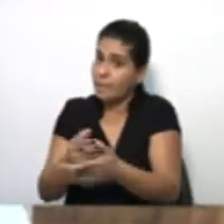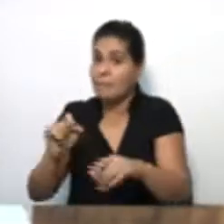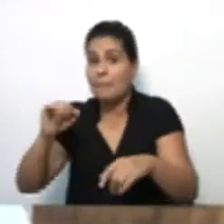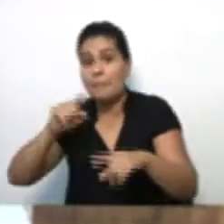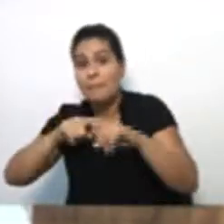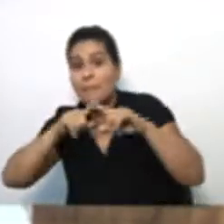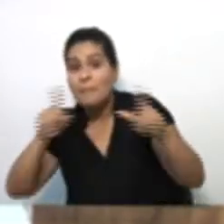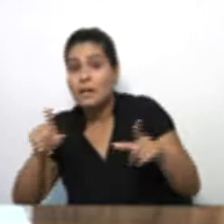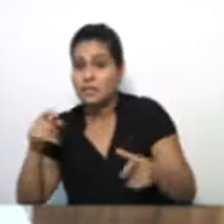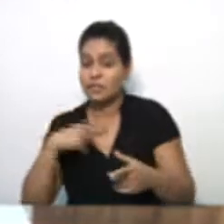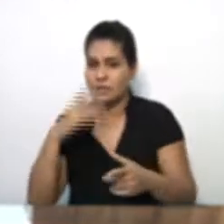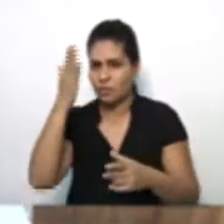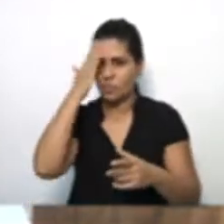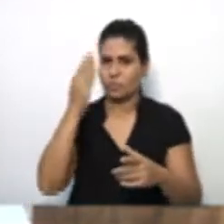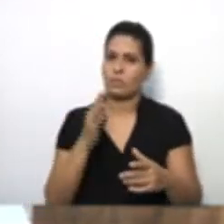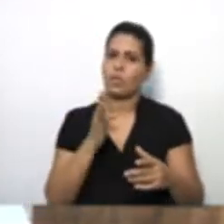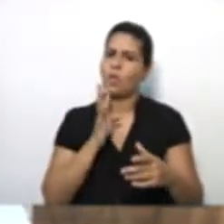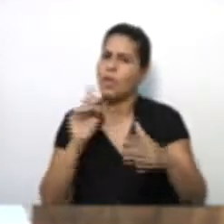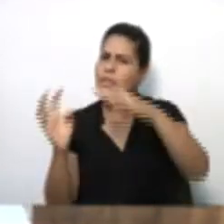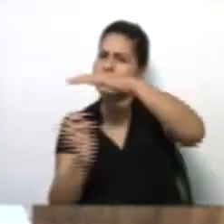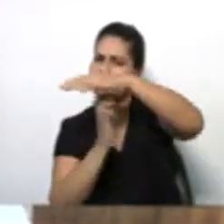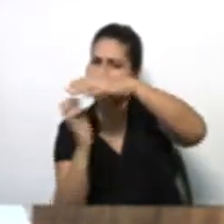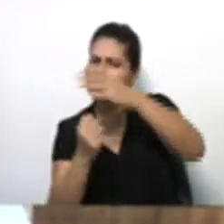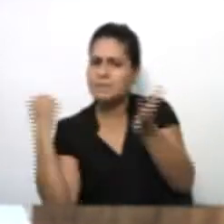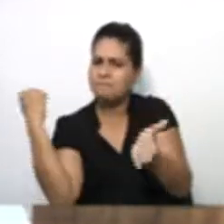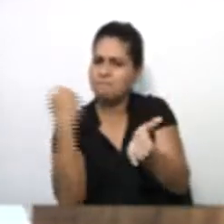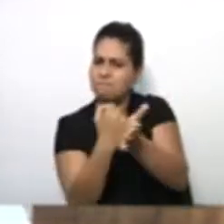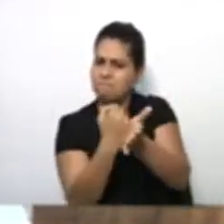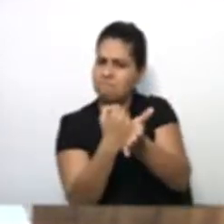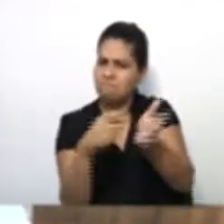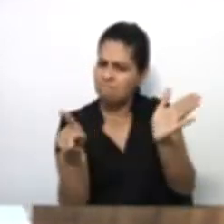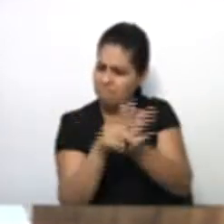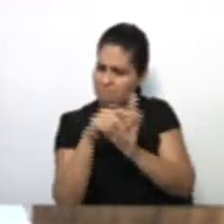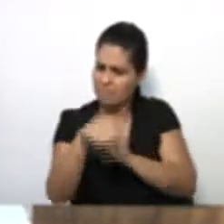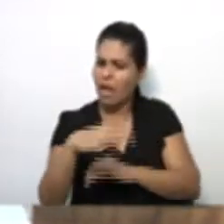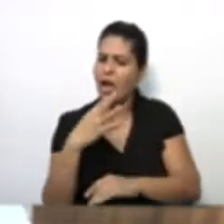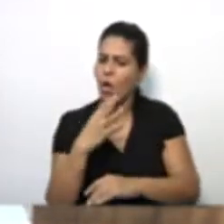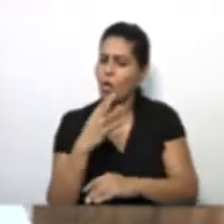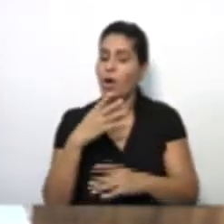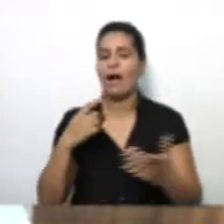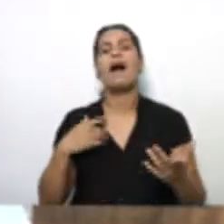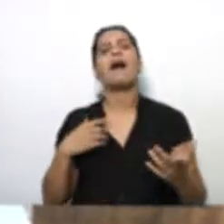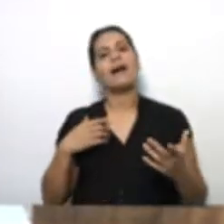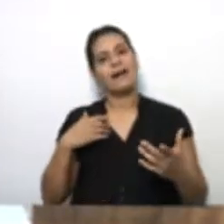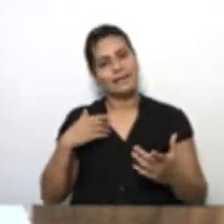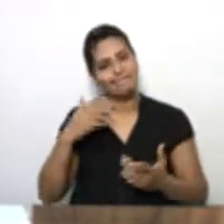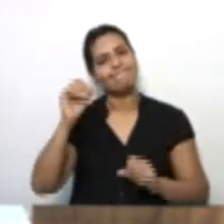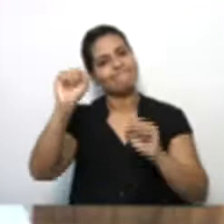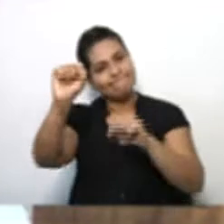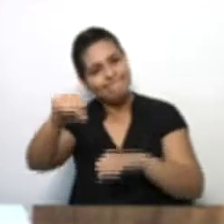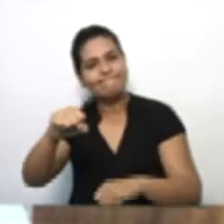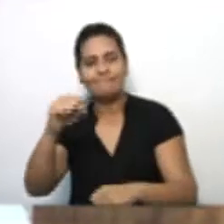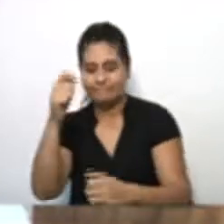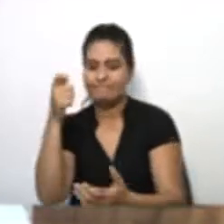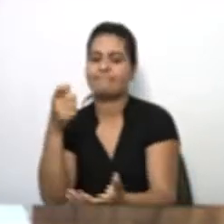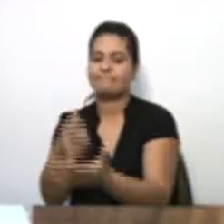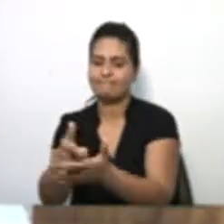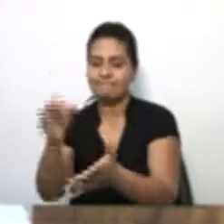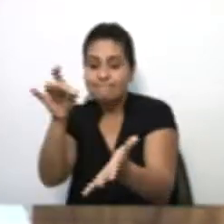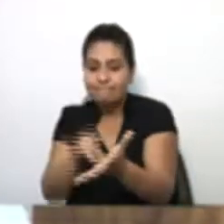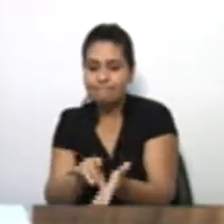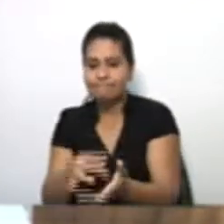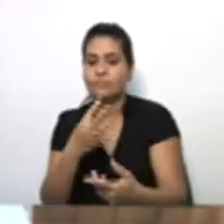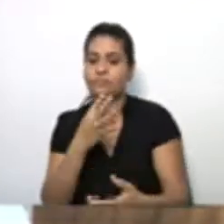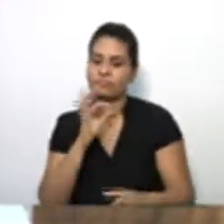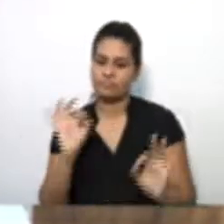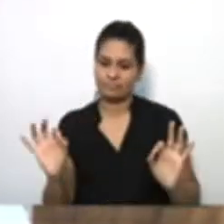você sabe que pertence a uma empresa, que tem uma marca, né? Então isso te traz o quê? Uma maior segurança, que é o que a gente vai chamar aqui de